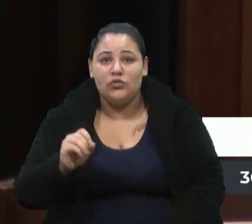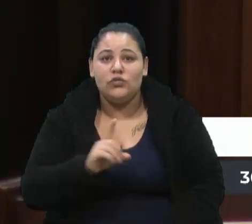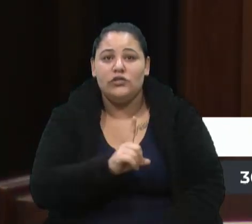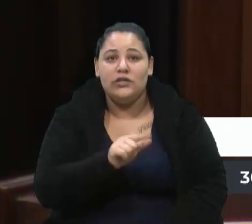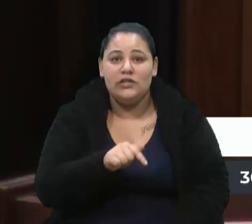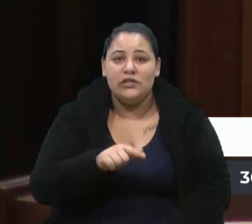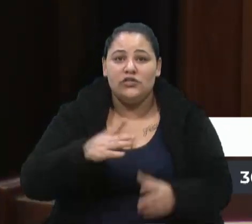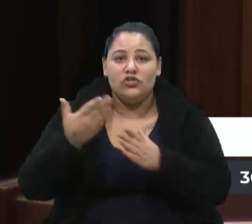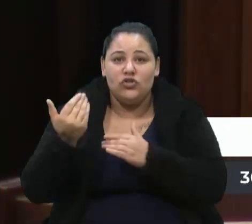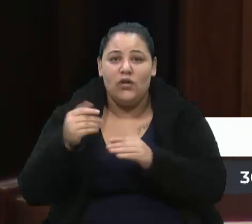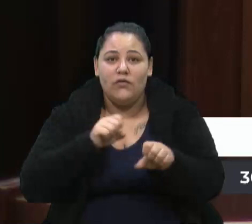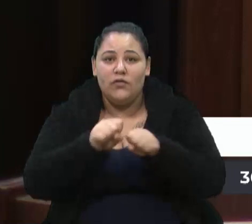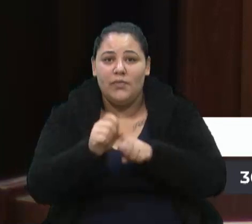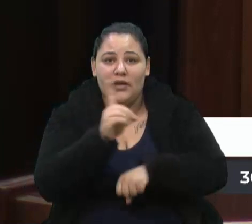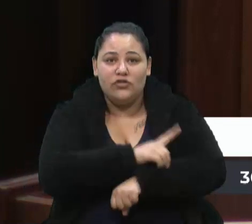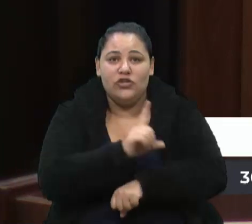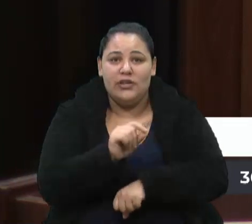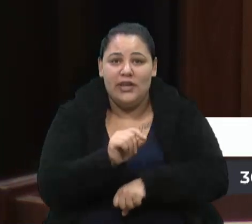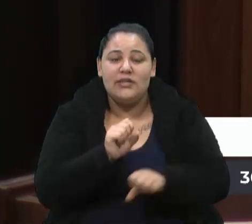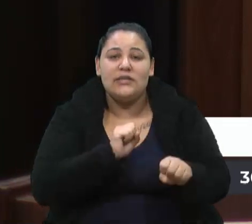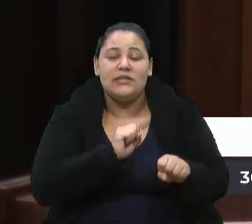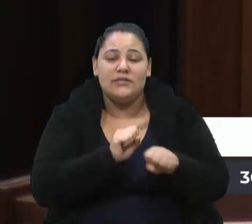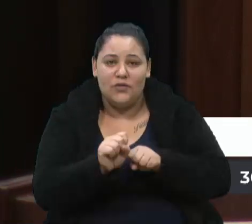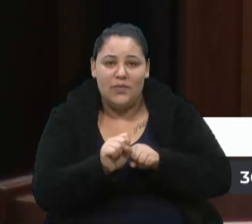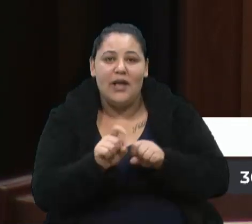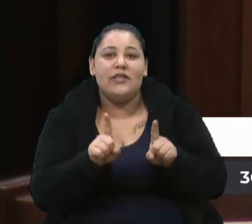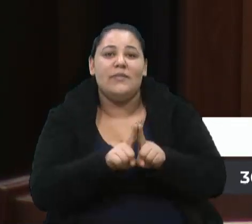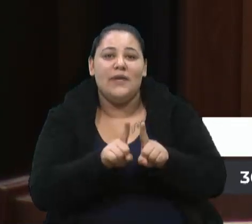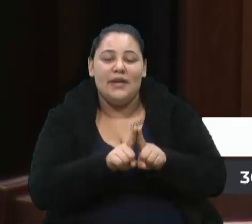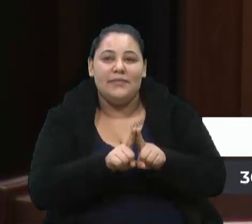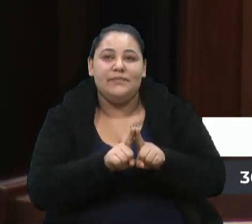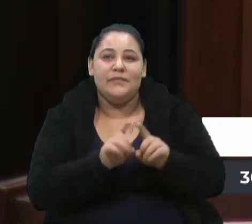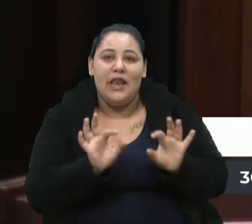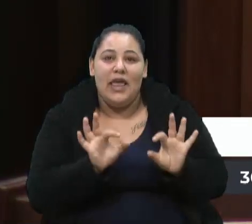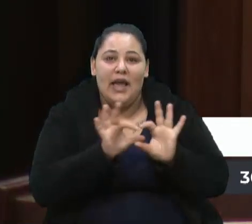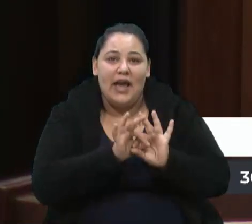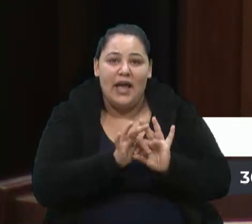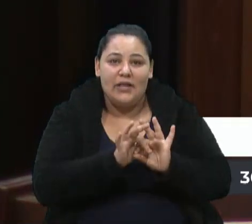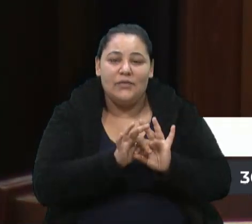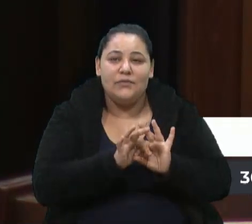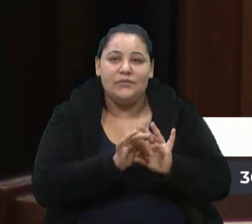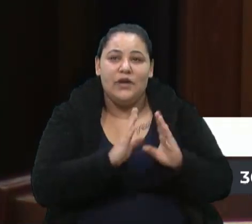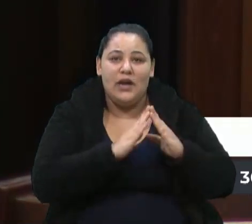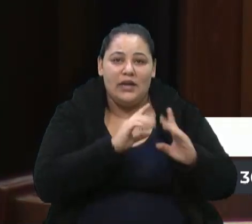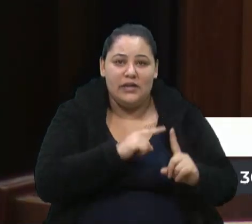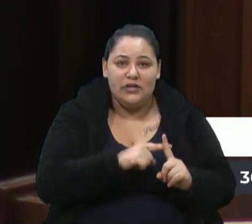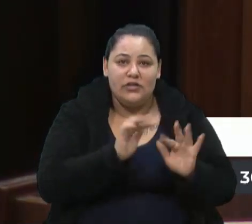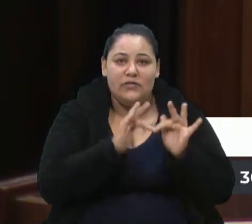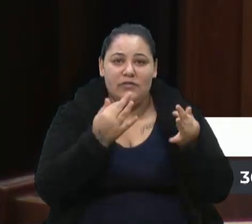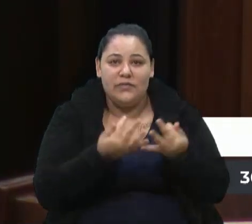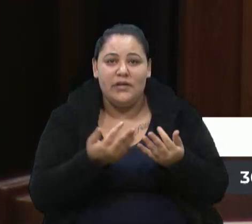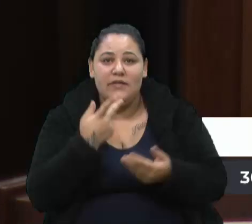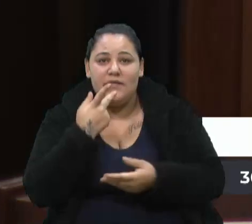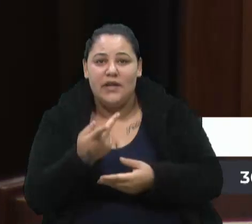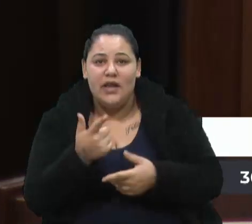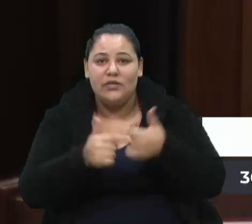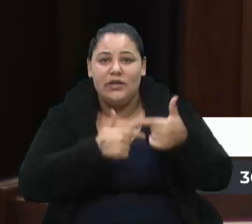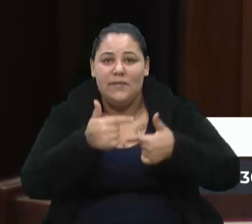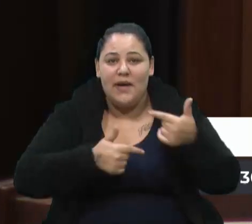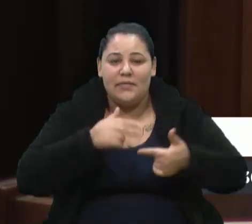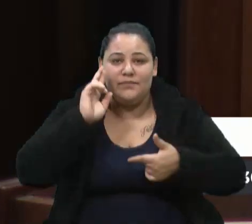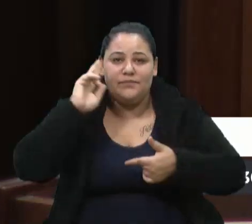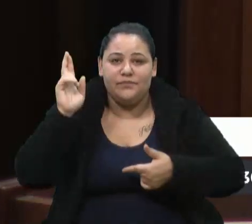ele está ligado a Paróquia Sagrada da família e eu quero destaque a destacar aqui é o trabalho da dirigente Luciana marcarini Gomes